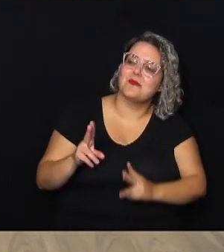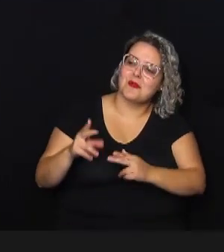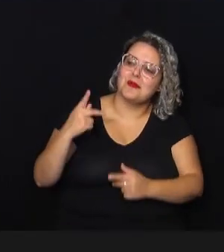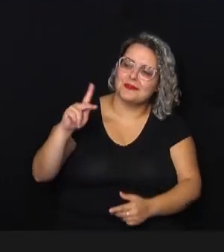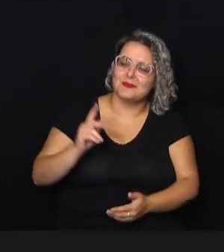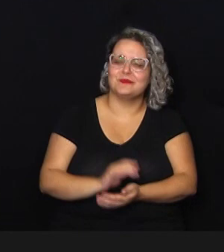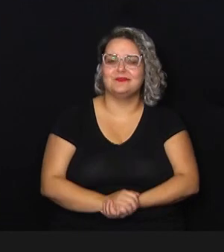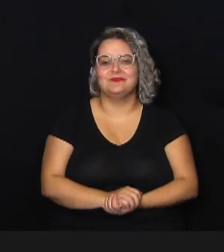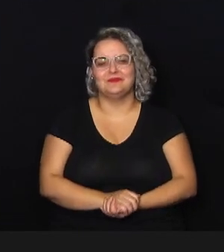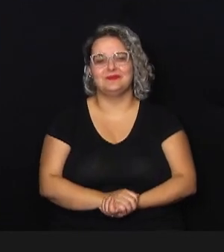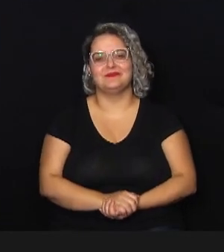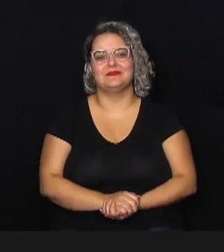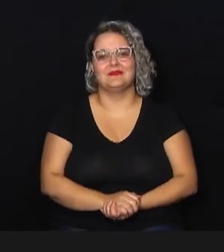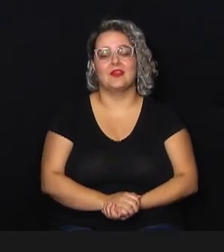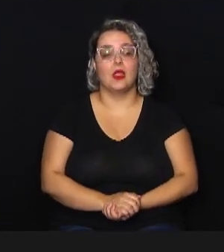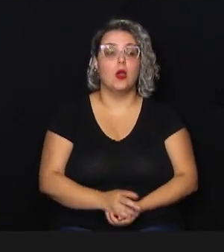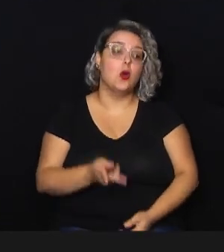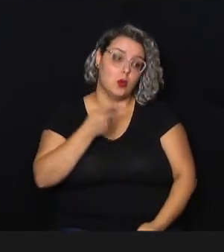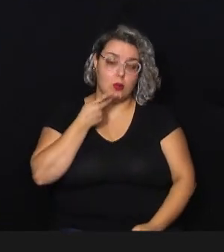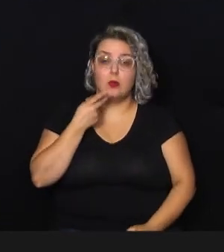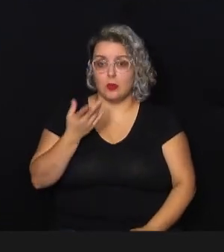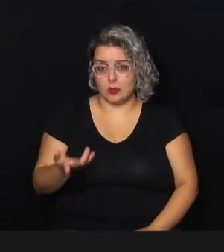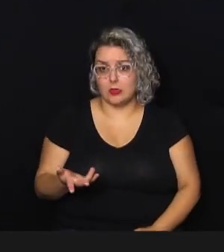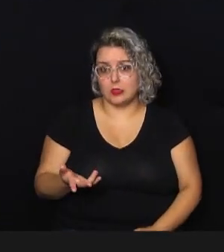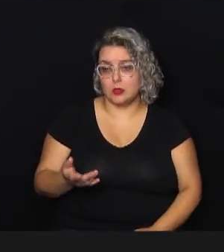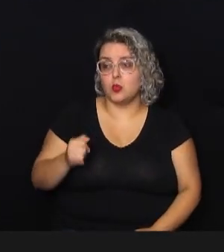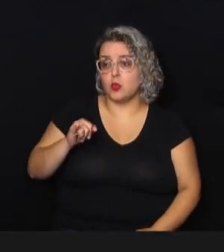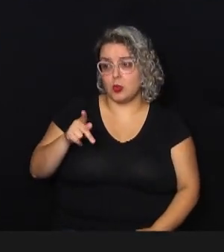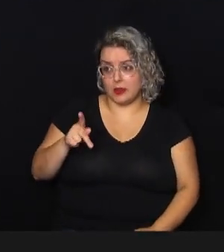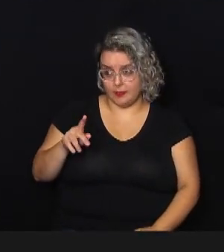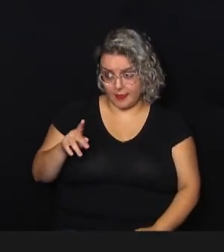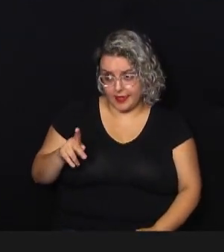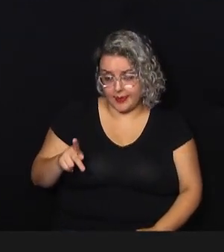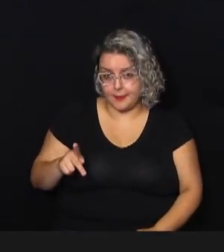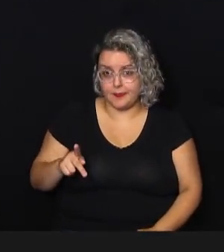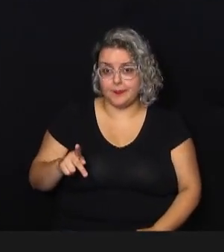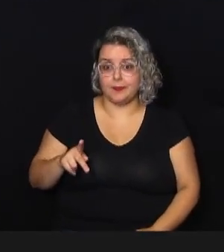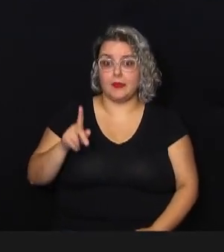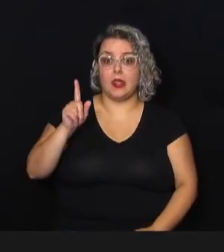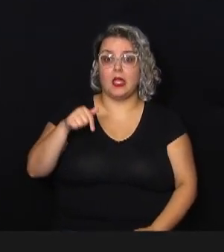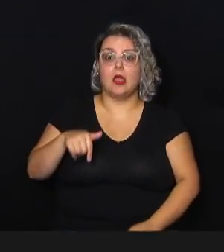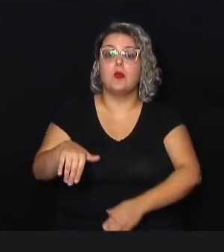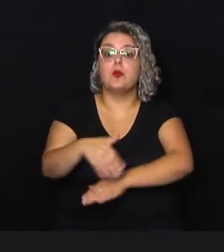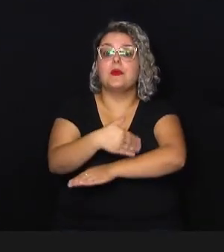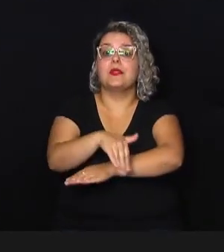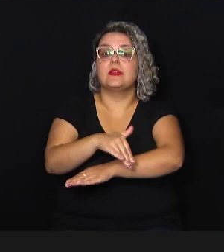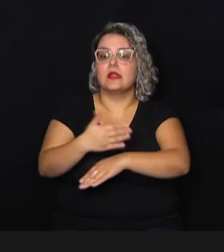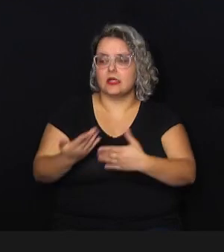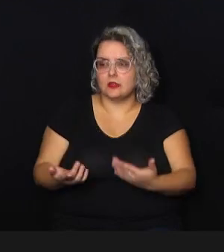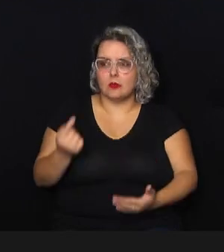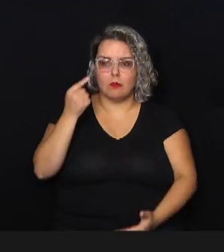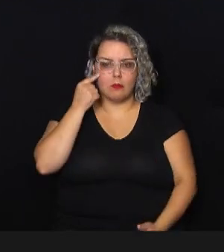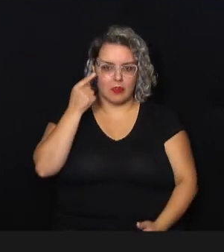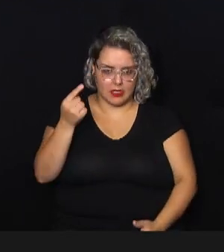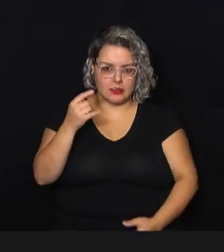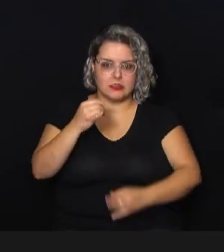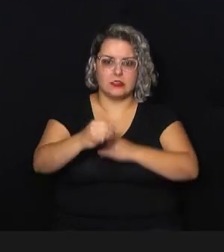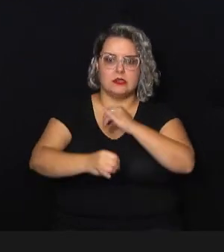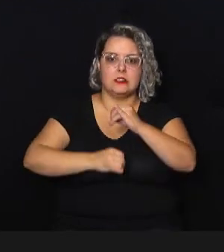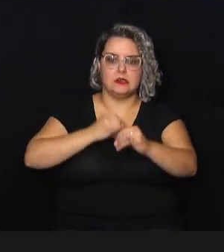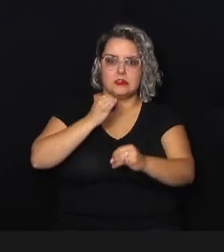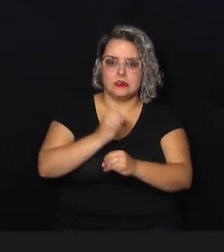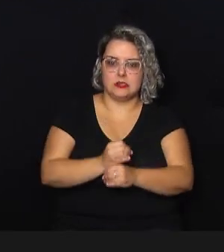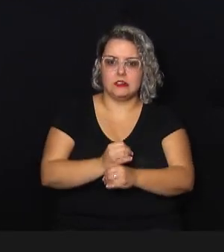O que acontece, como disse, o IP, ele é um endereço, né? Imagina que a internet